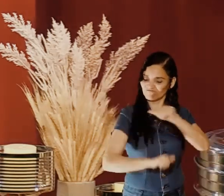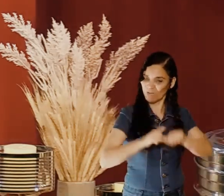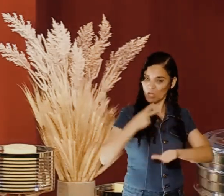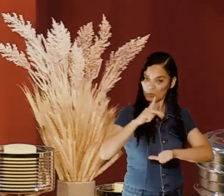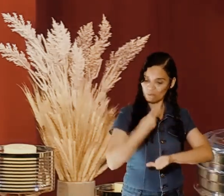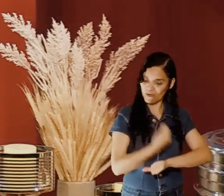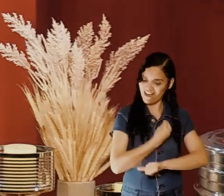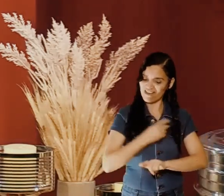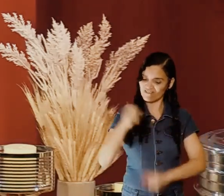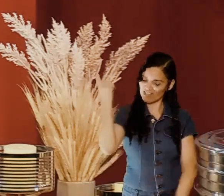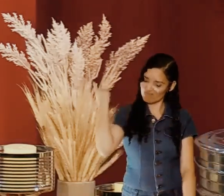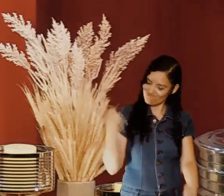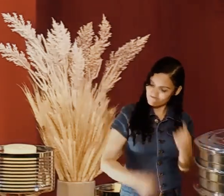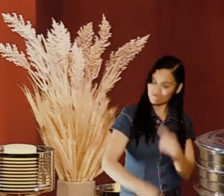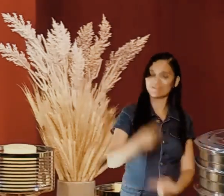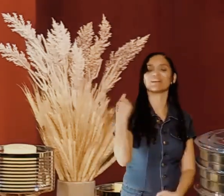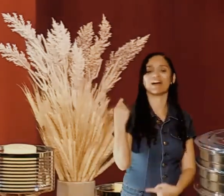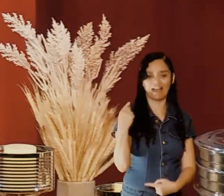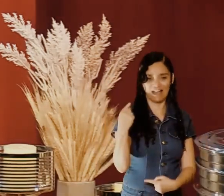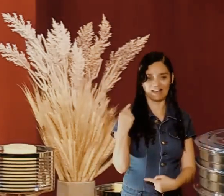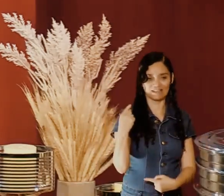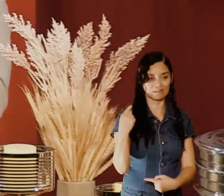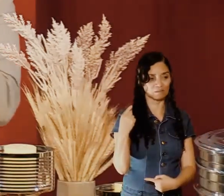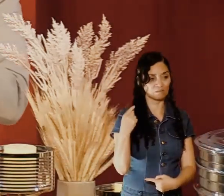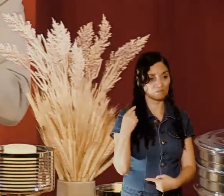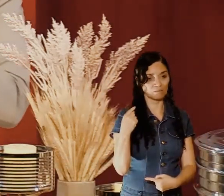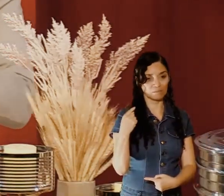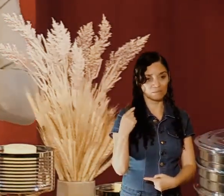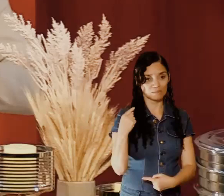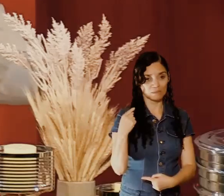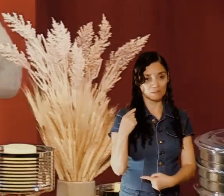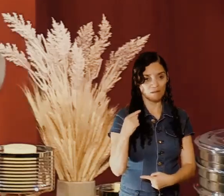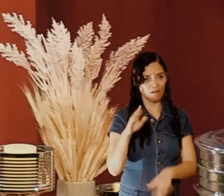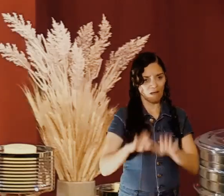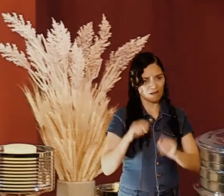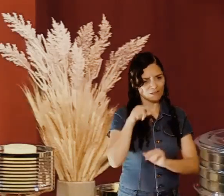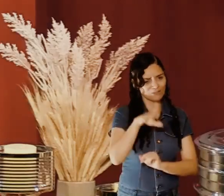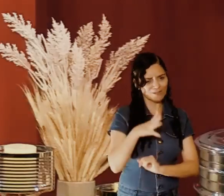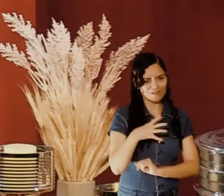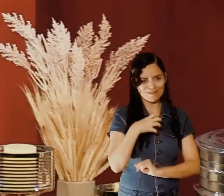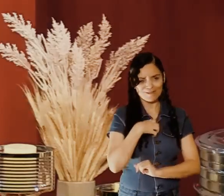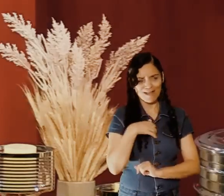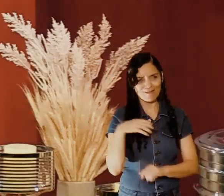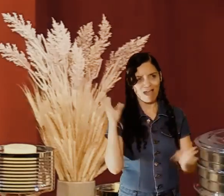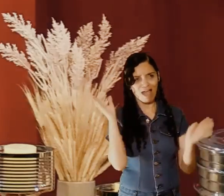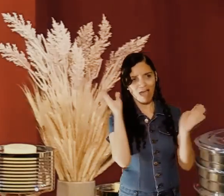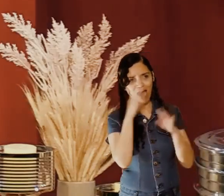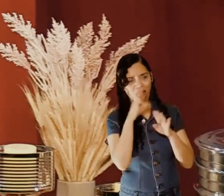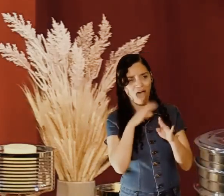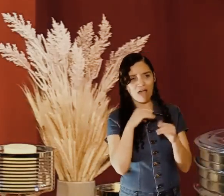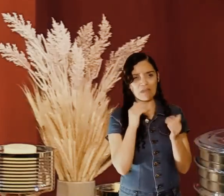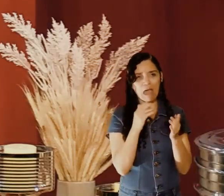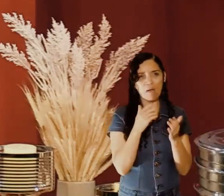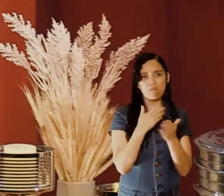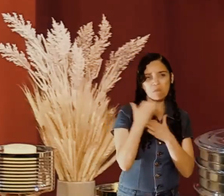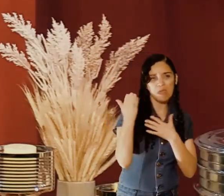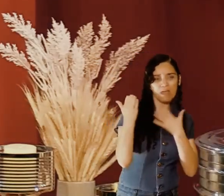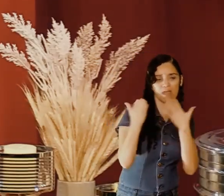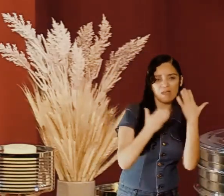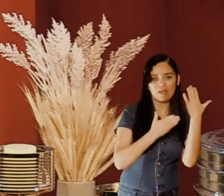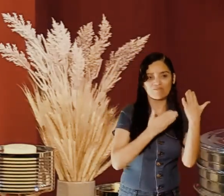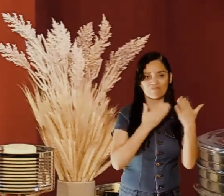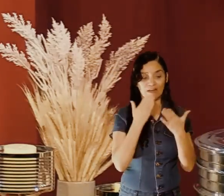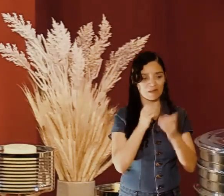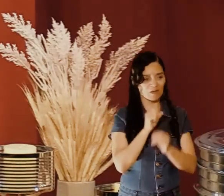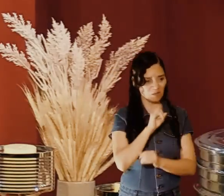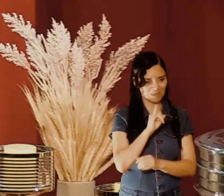situação de estar perdido por aí, a partir do momento que você encontrar com Cristo, você vai encontrar o caminho,